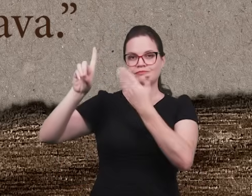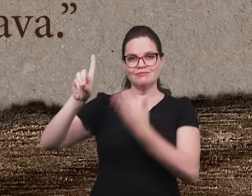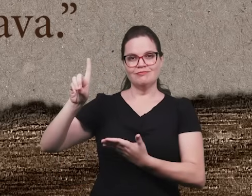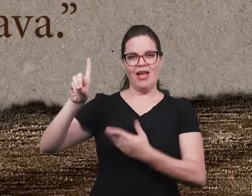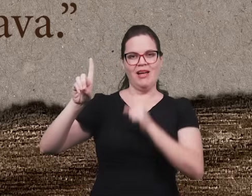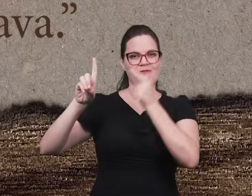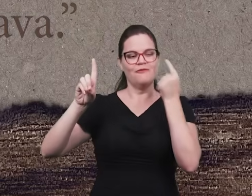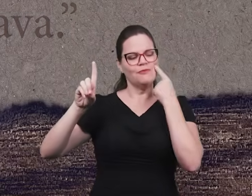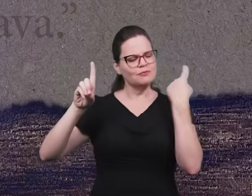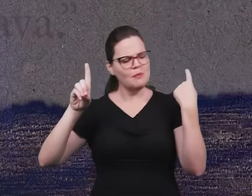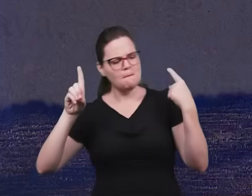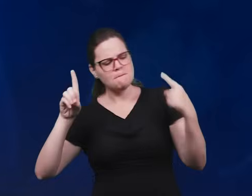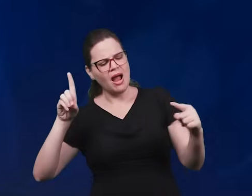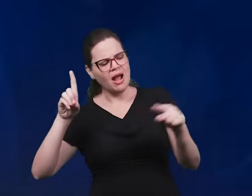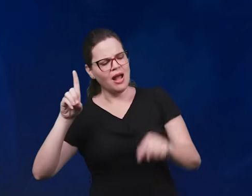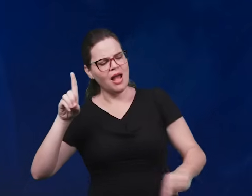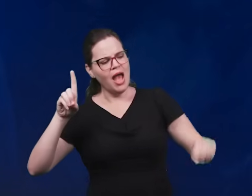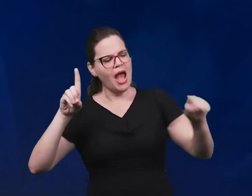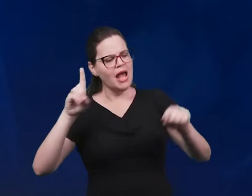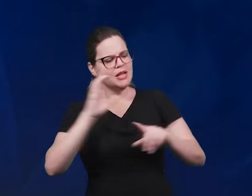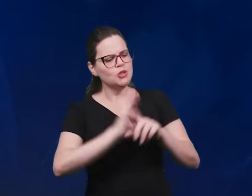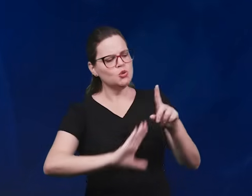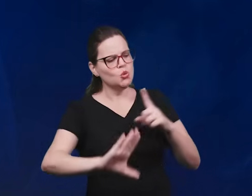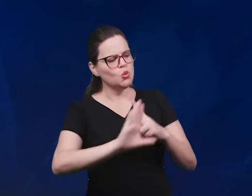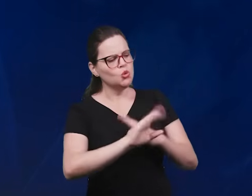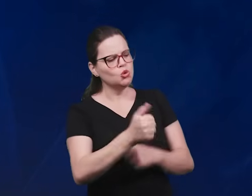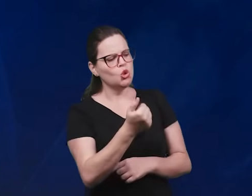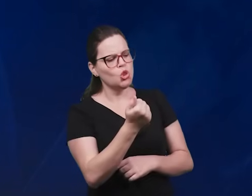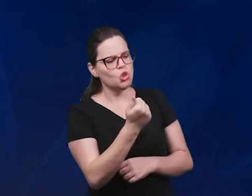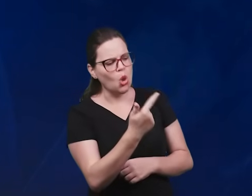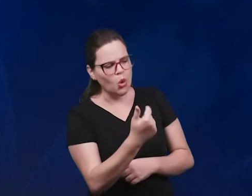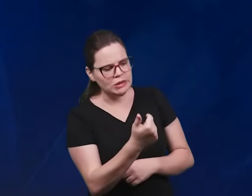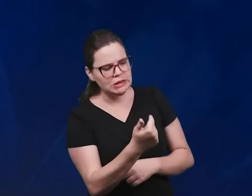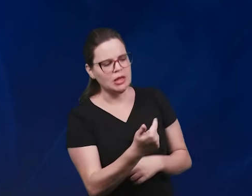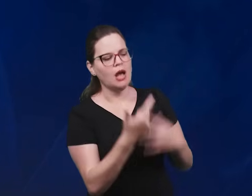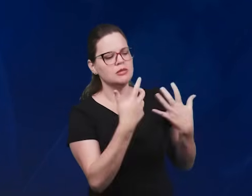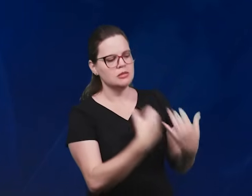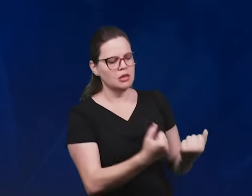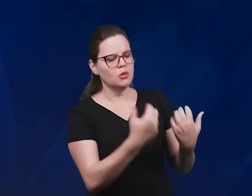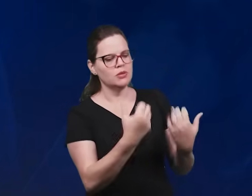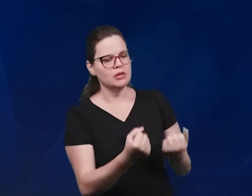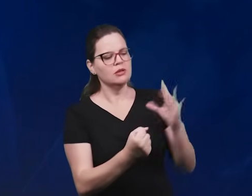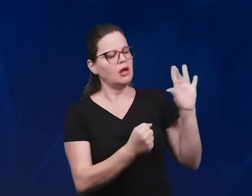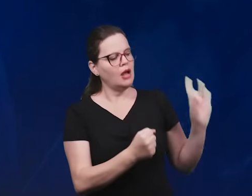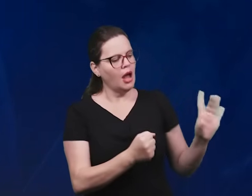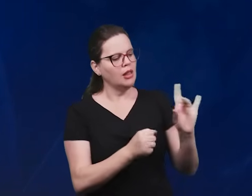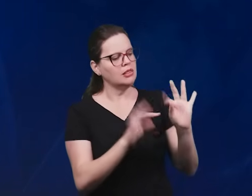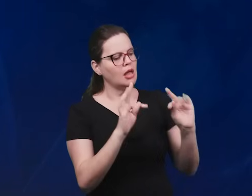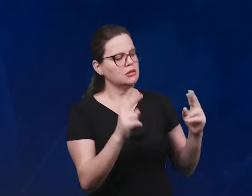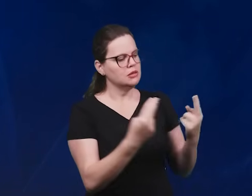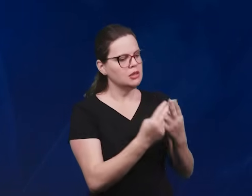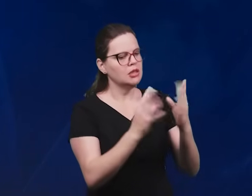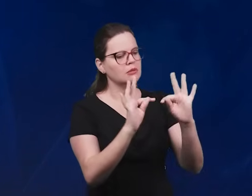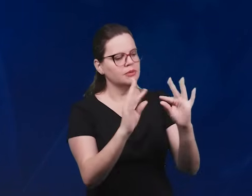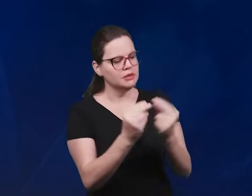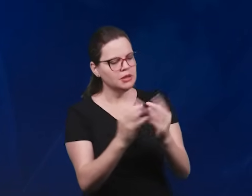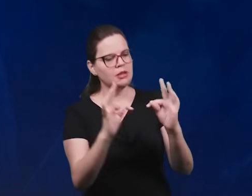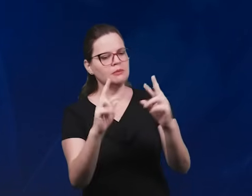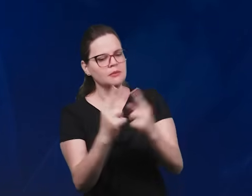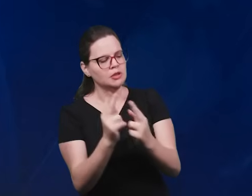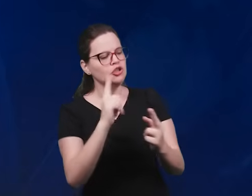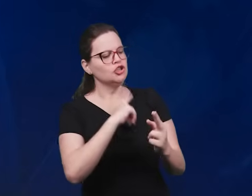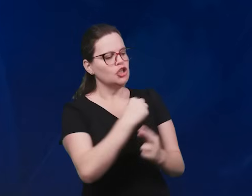culto oferecido a ele 12 vezes, um culto por cada príncipe. Você